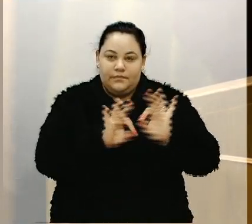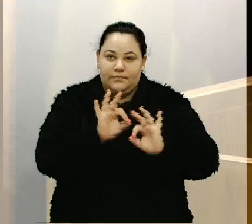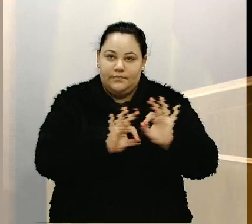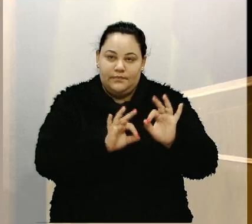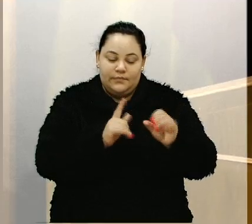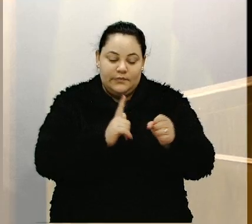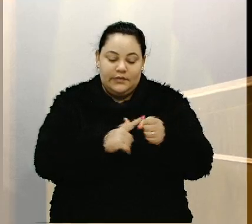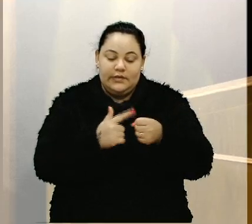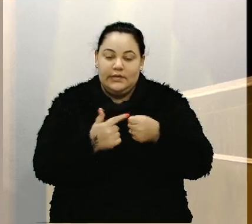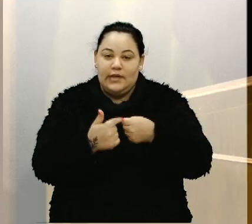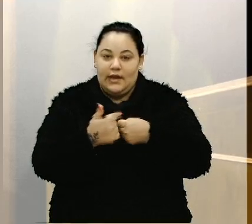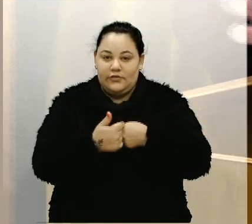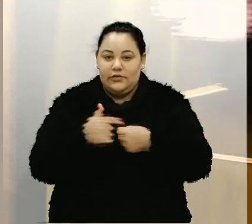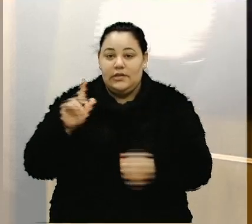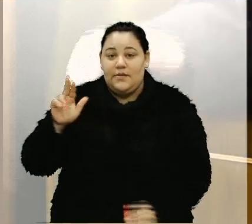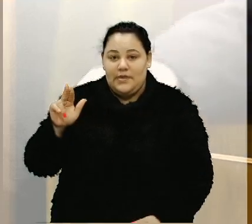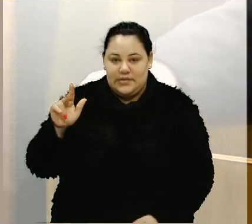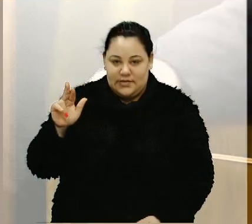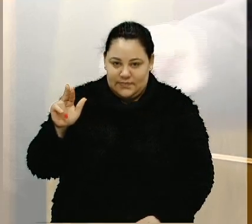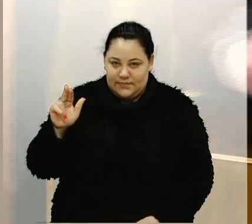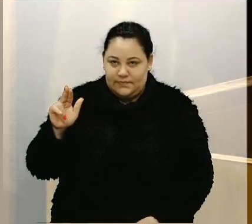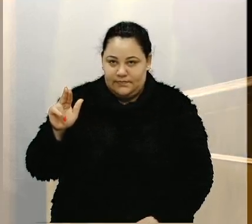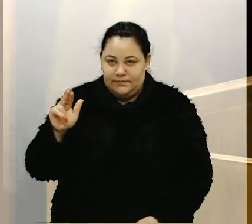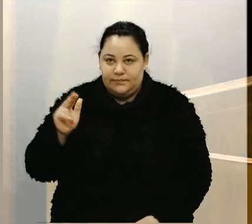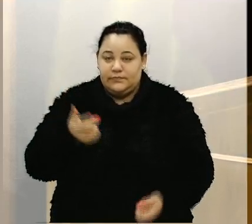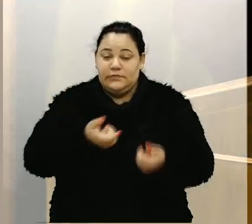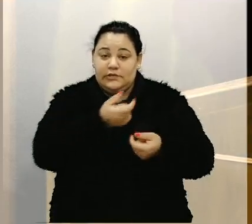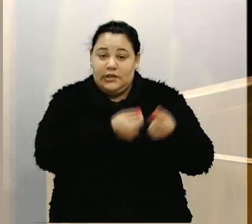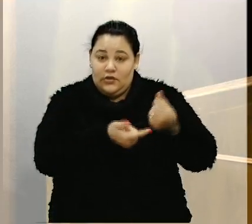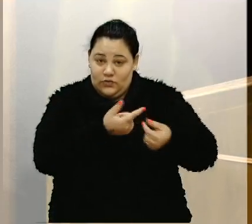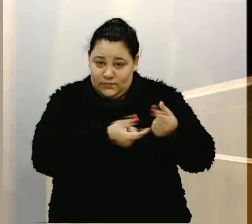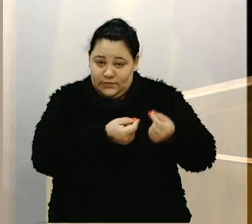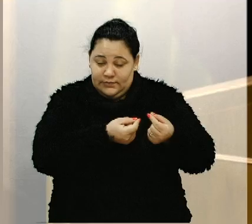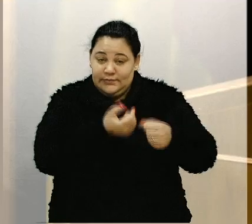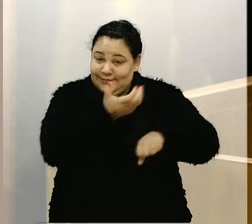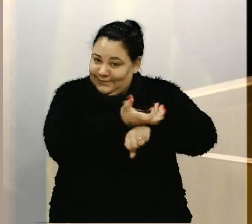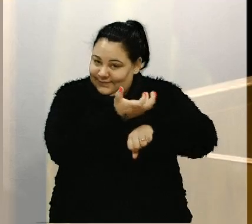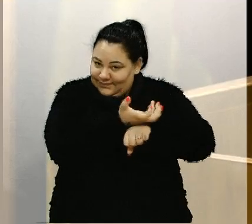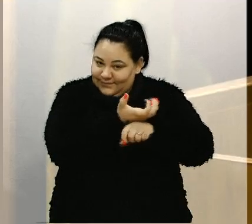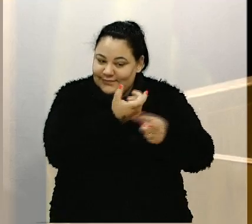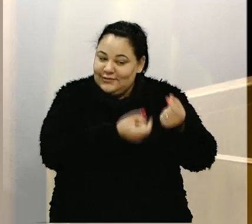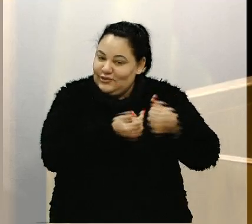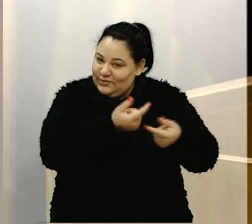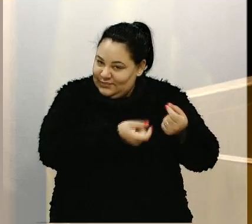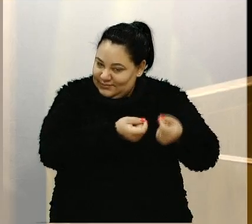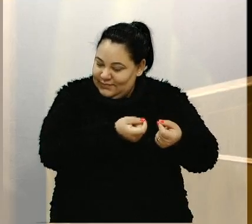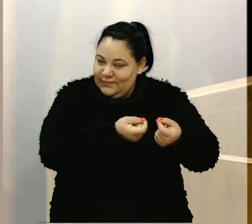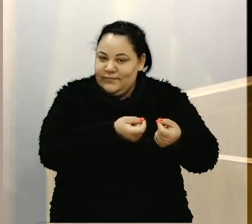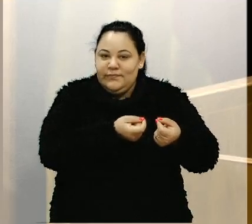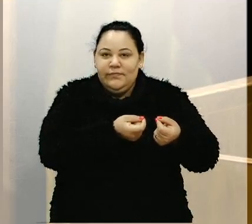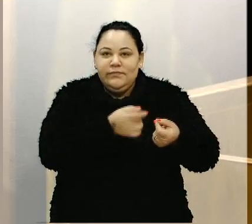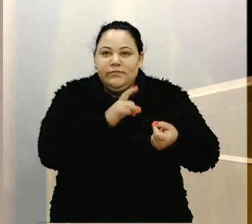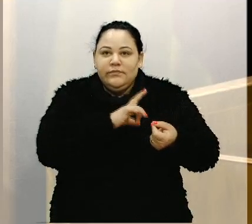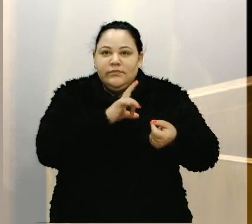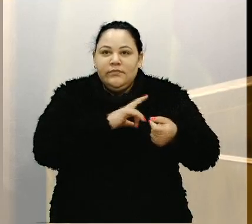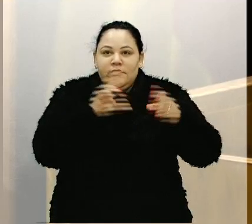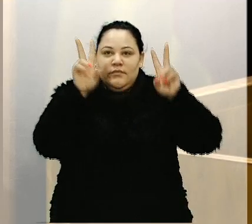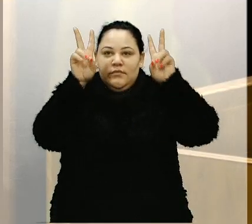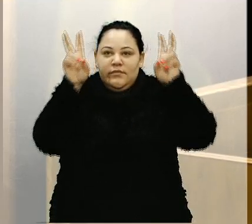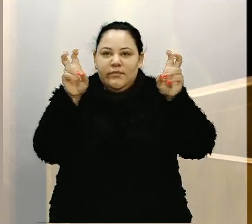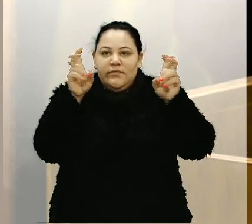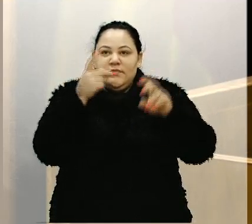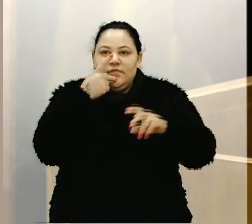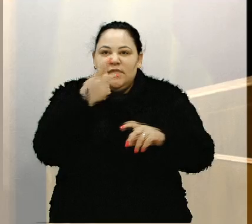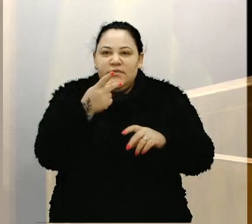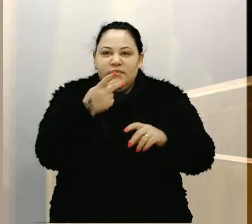Cidades Irmãs. Na economia, na matéria de economia, existe uma expressão semelhante chamada